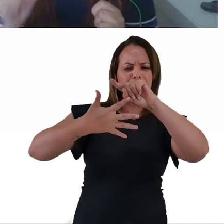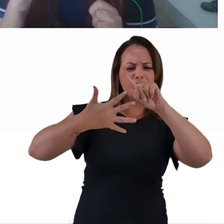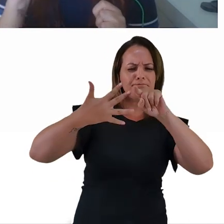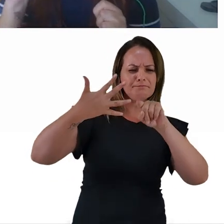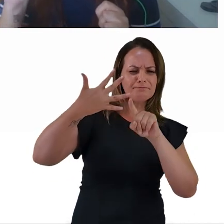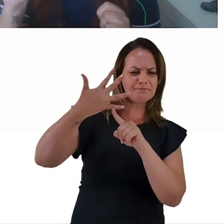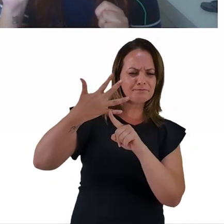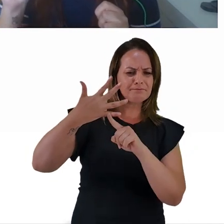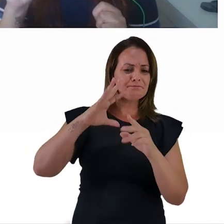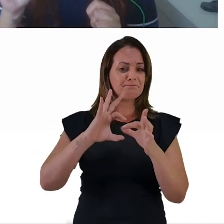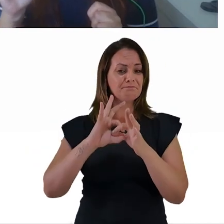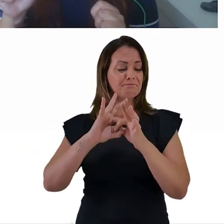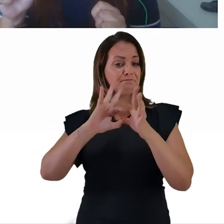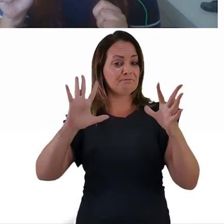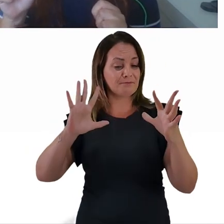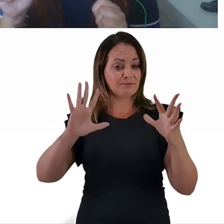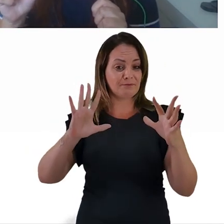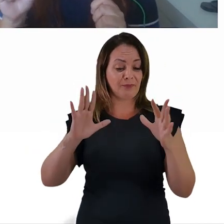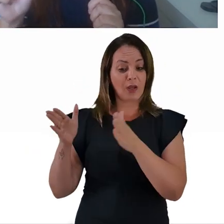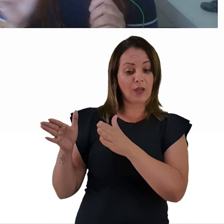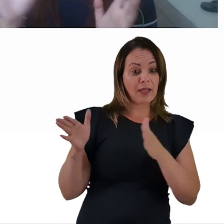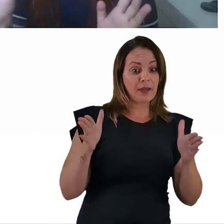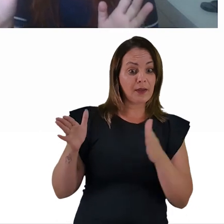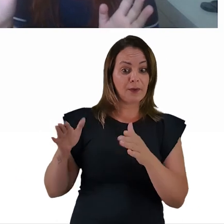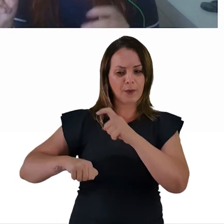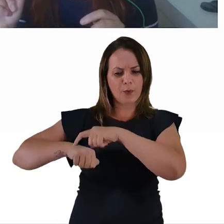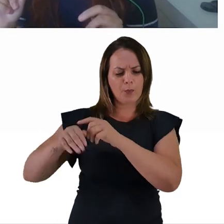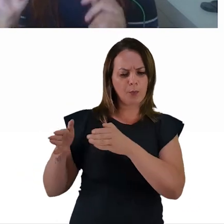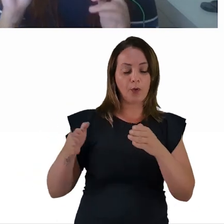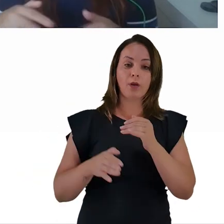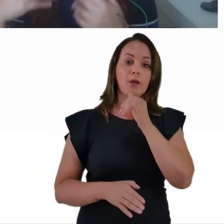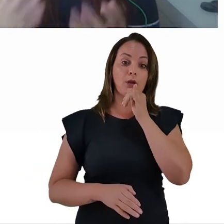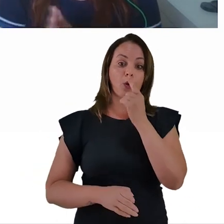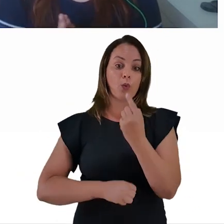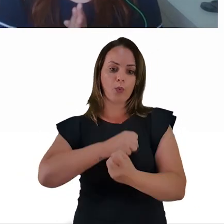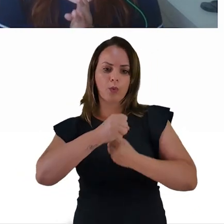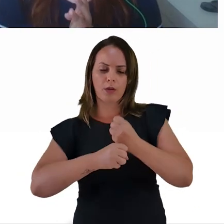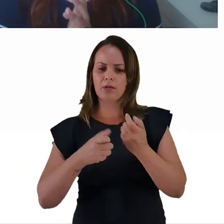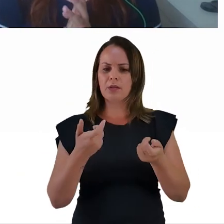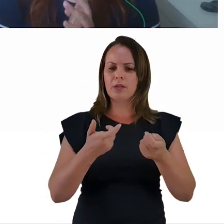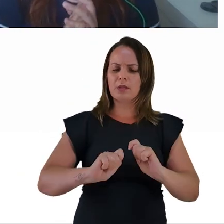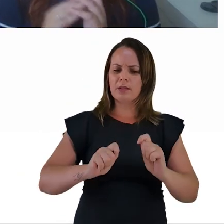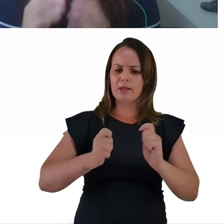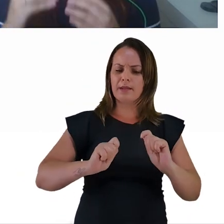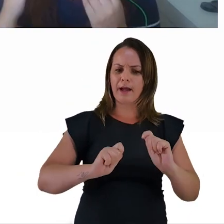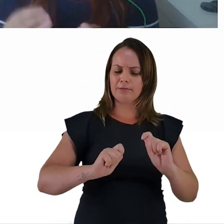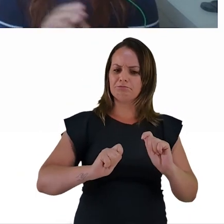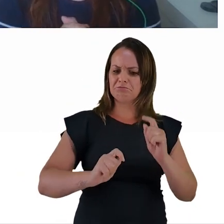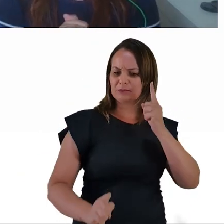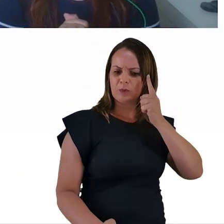que, num curto espaço de tempo, que é um ano, por exemplo, a gente conseguisse ter uma resposta